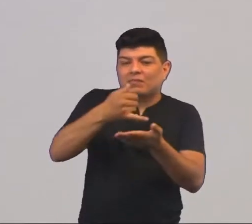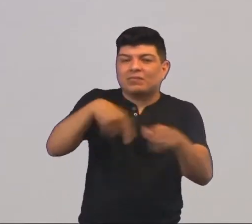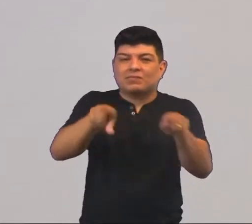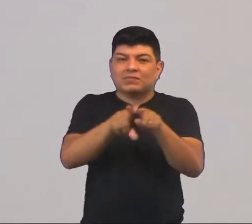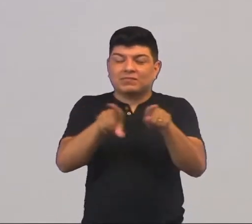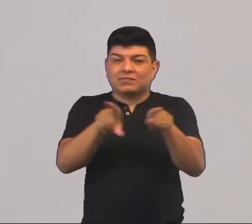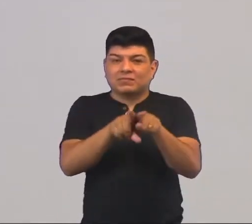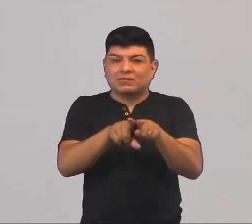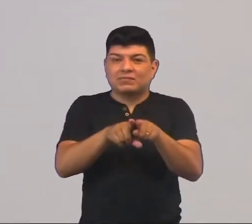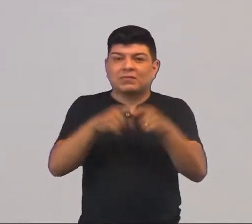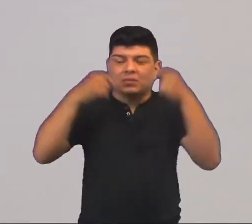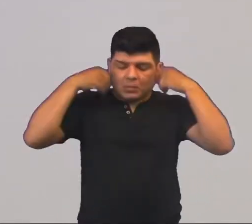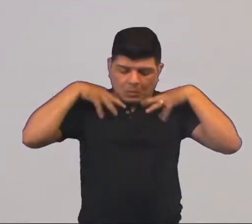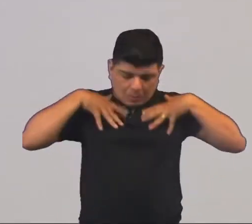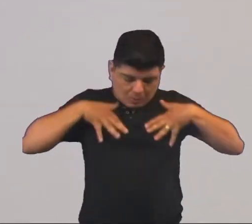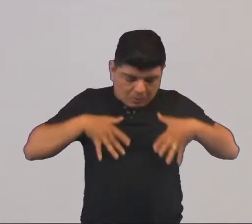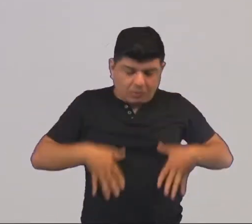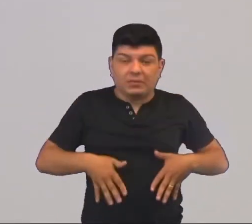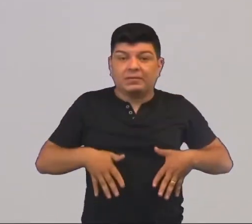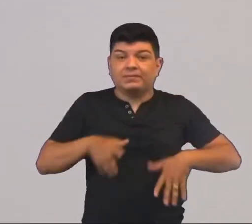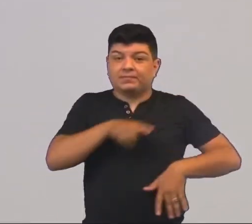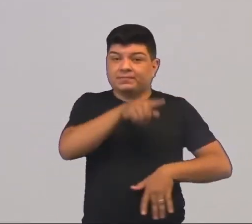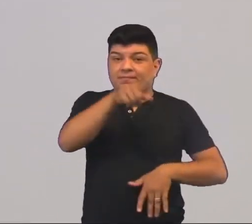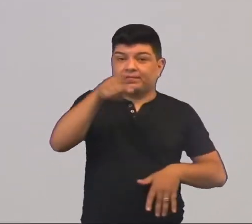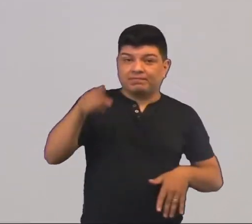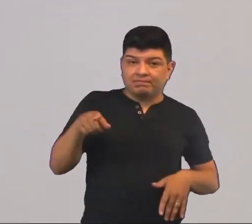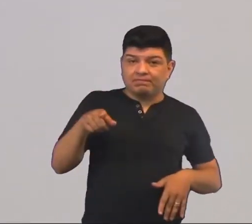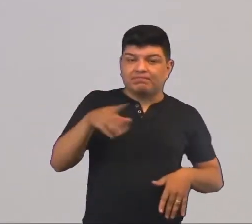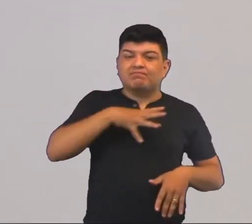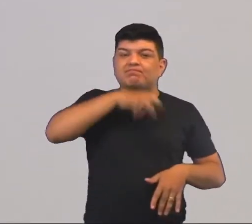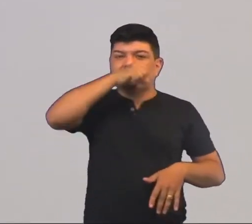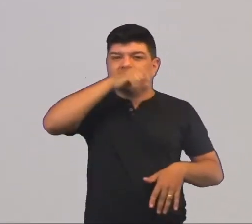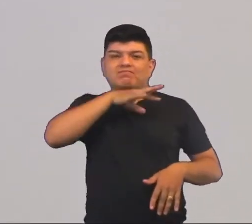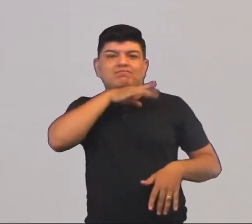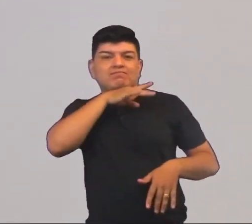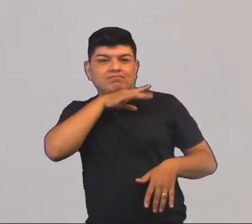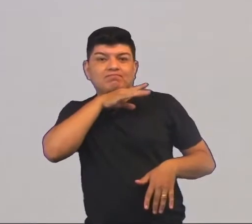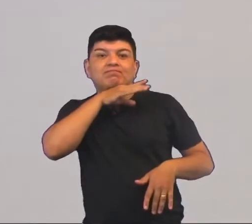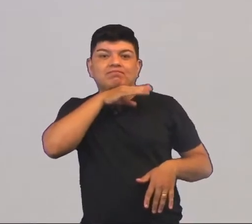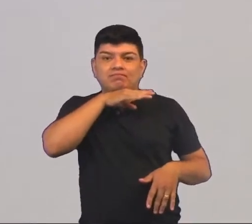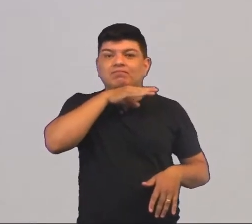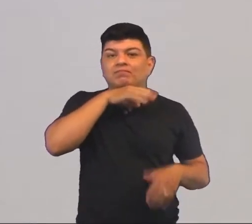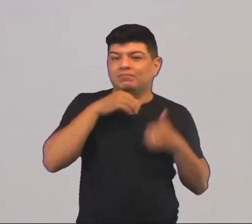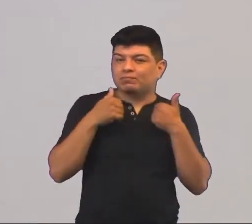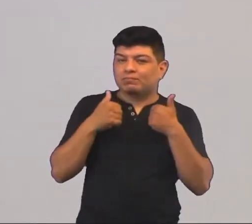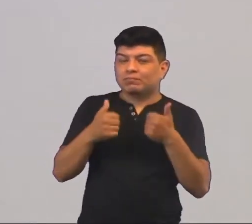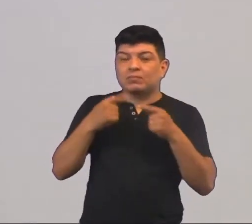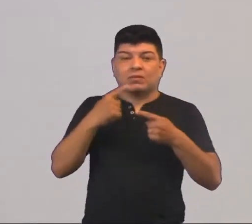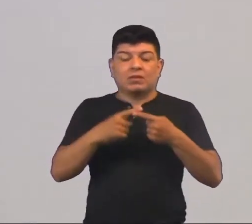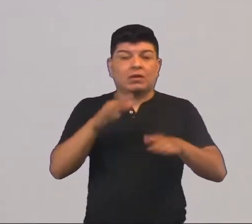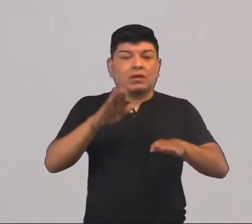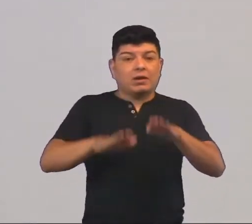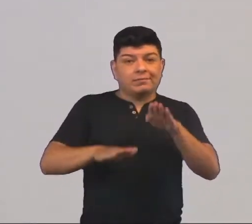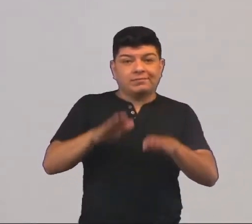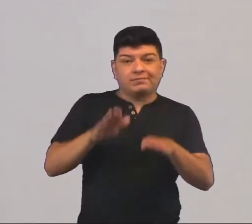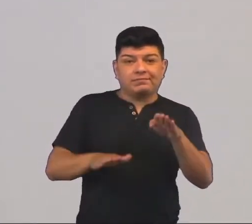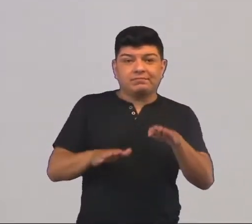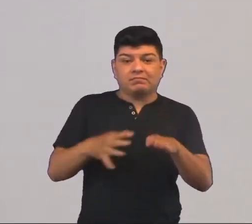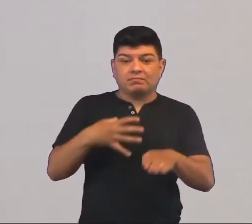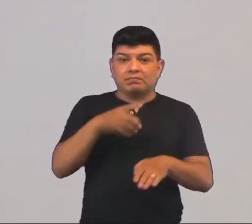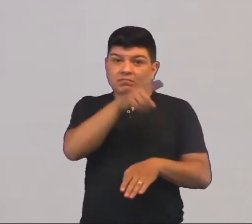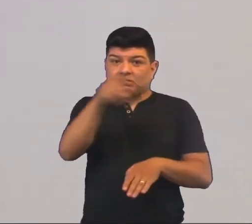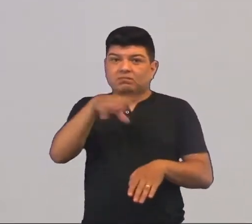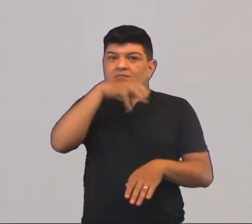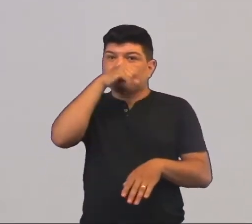oleosidade como do suor, para que você não fique aí com maus odores, né, tá bom? Porque às vezes você não